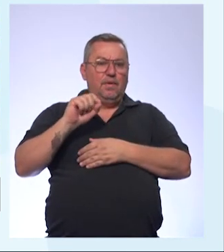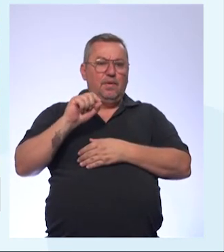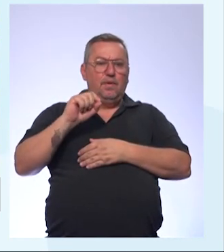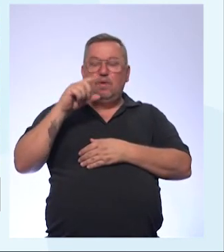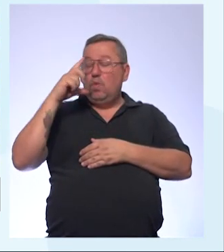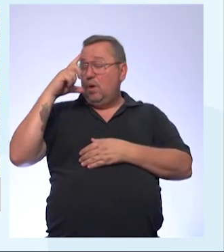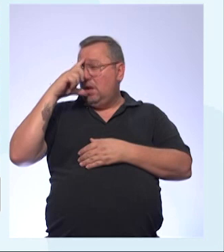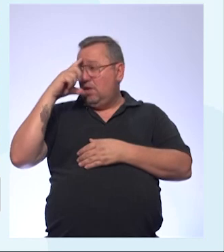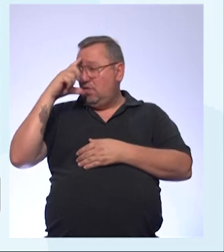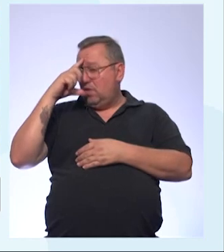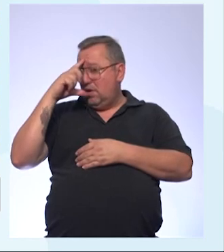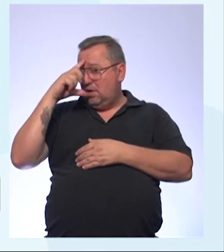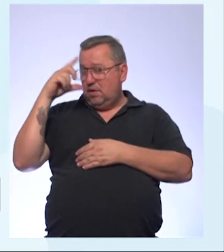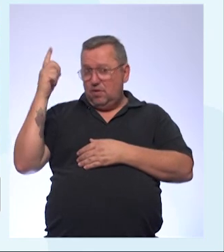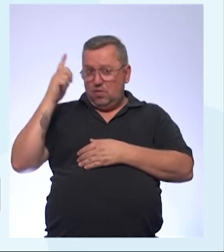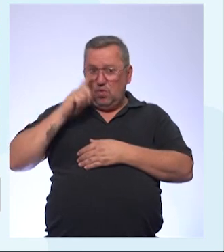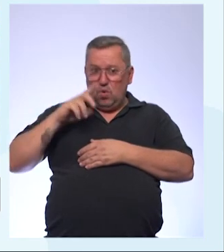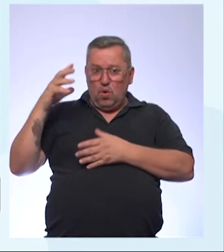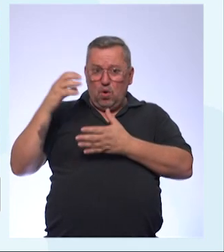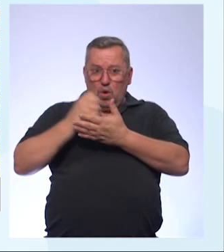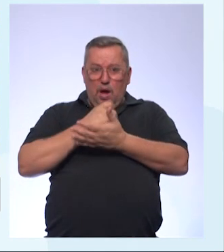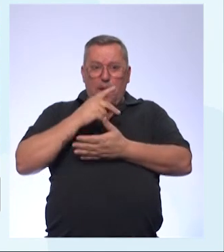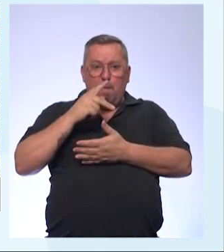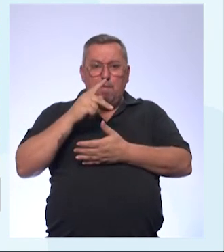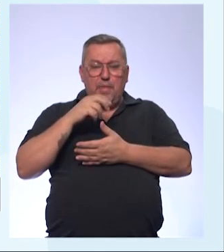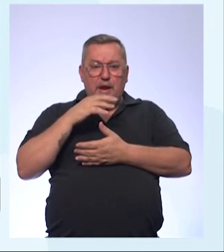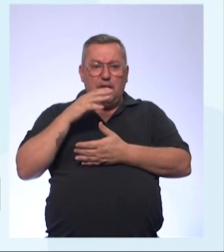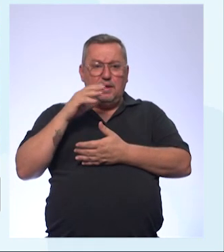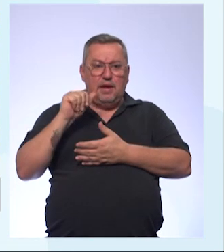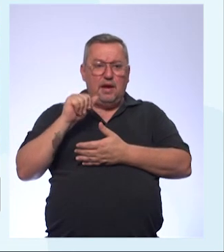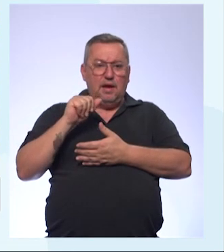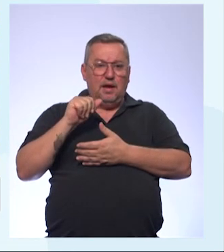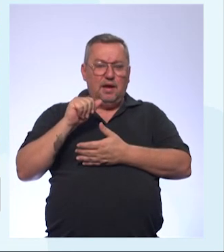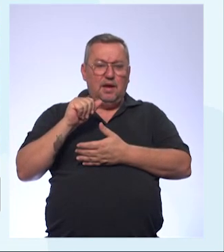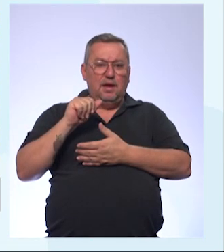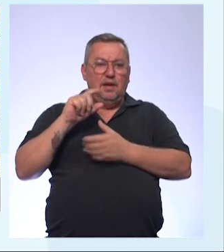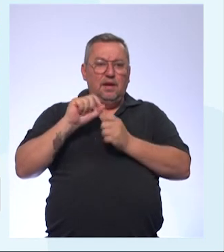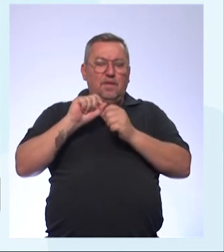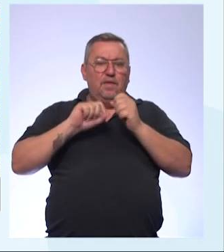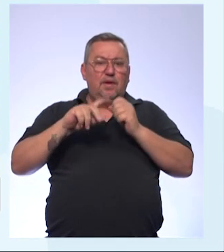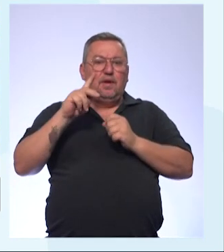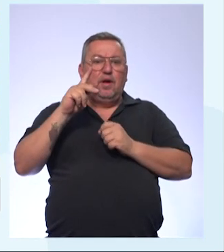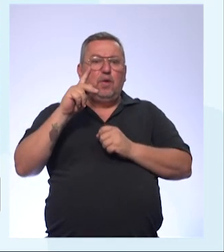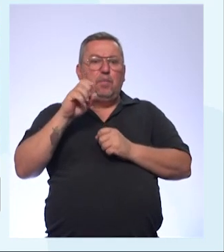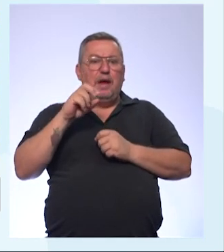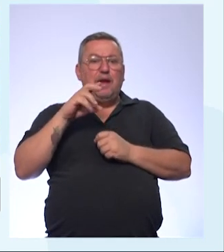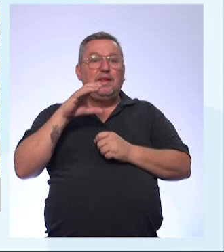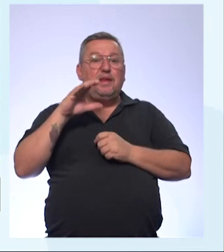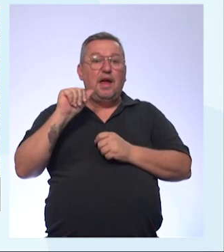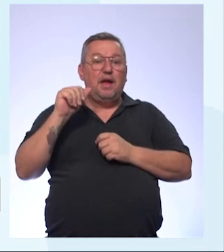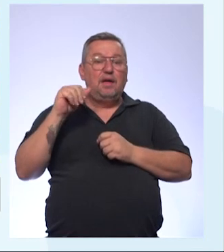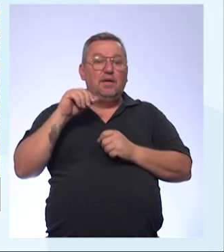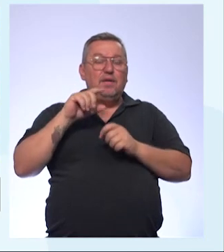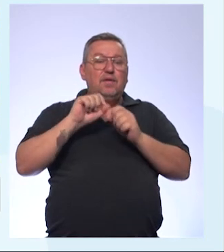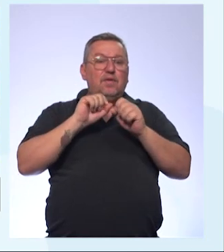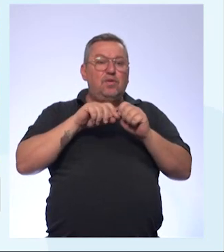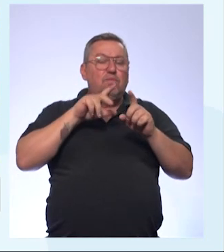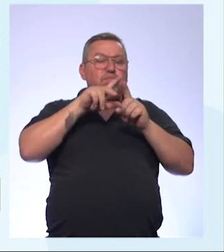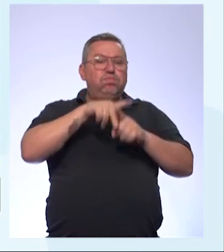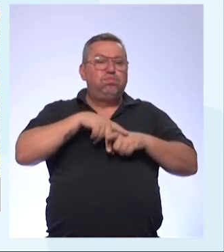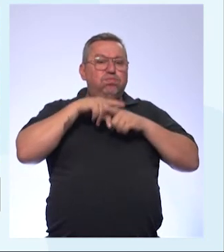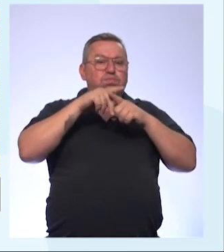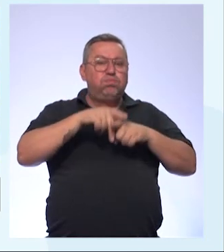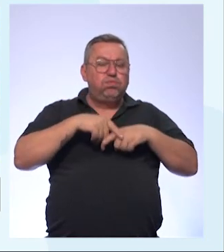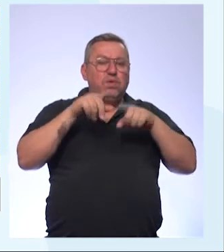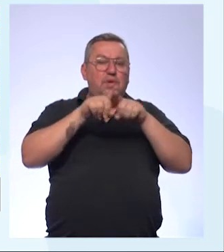o Grande, ele conquista a Pérsia, né? Ele fez todo aquele movimento, ele aprendeu a andar a cavalo, o